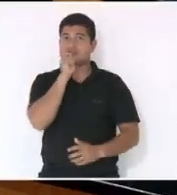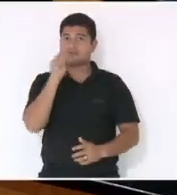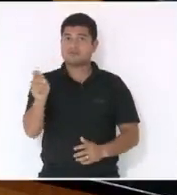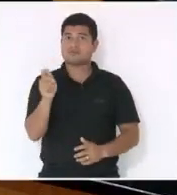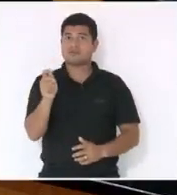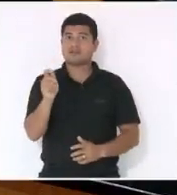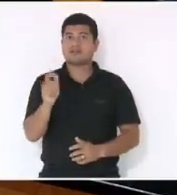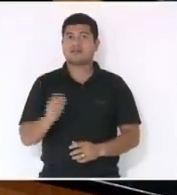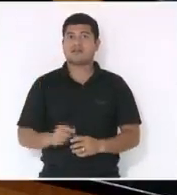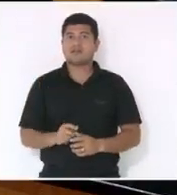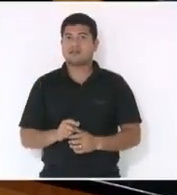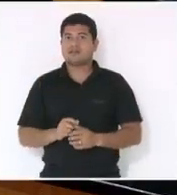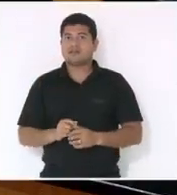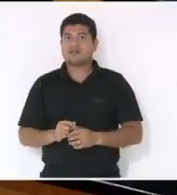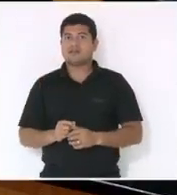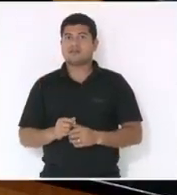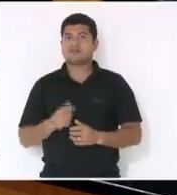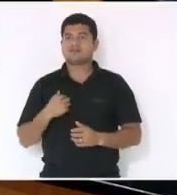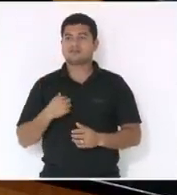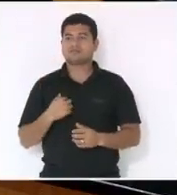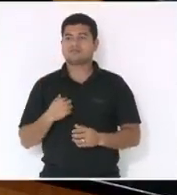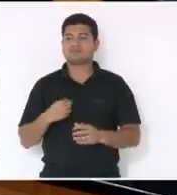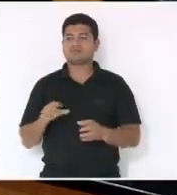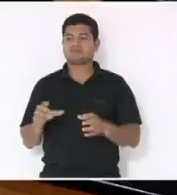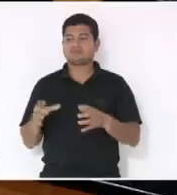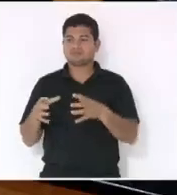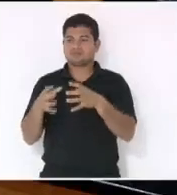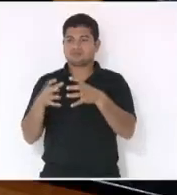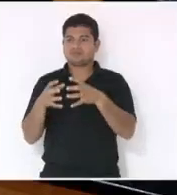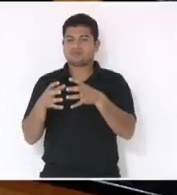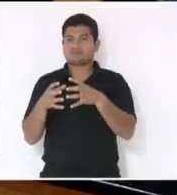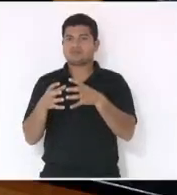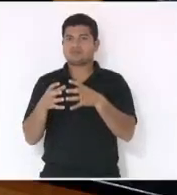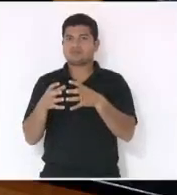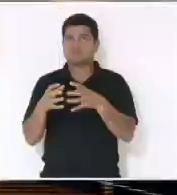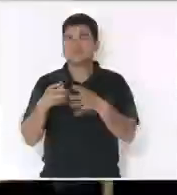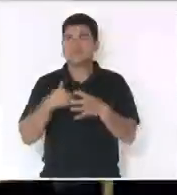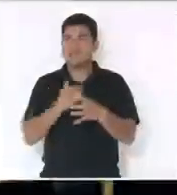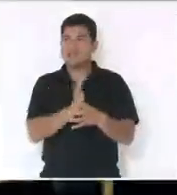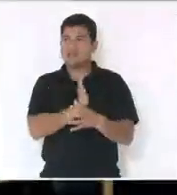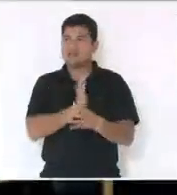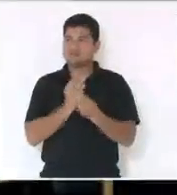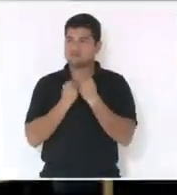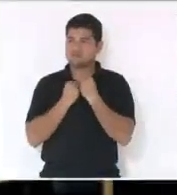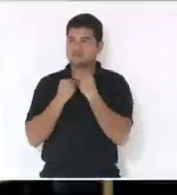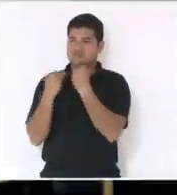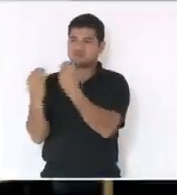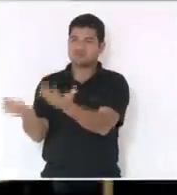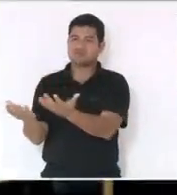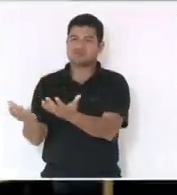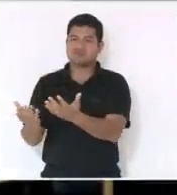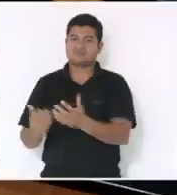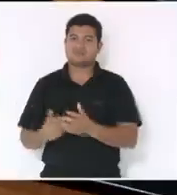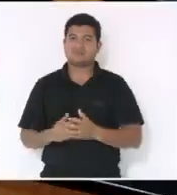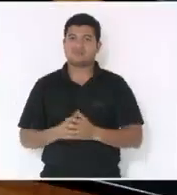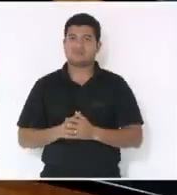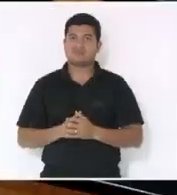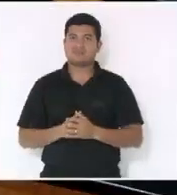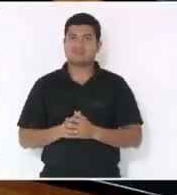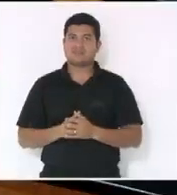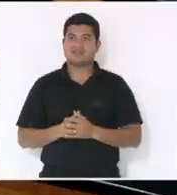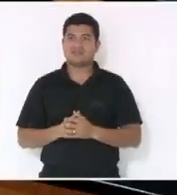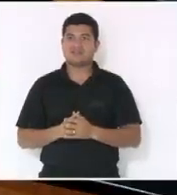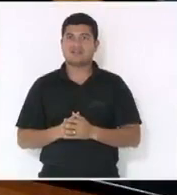pinhão. Morena, me dê um abraço que eu dou meu coração. Esse é o linguajar. Vai para frente, gaiteiro.